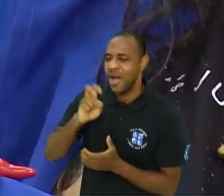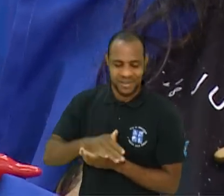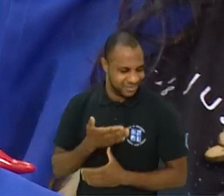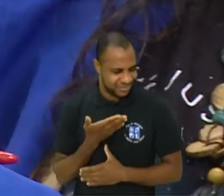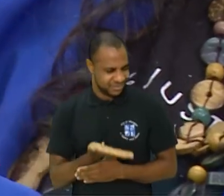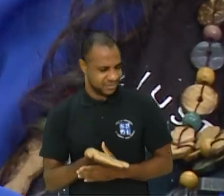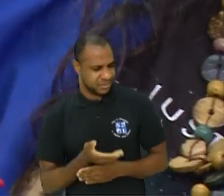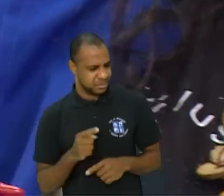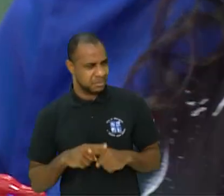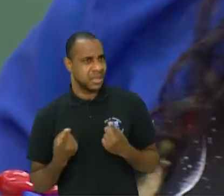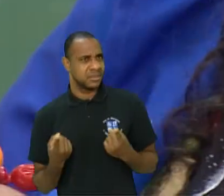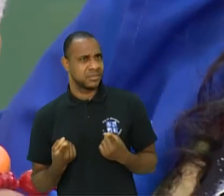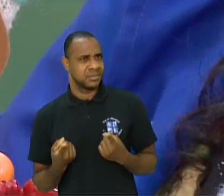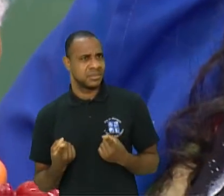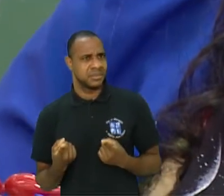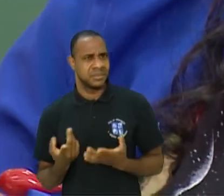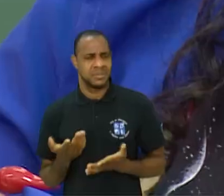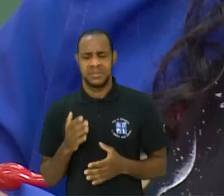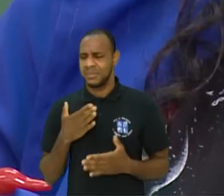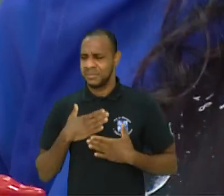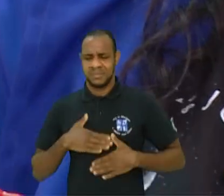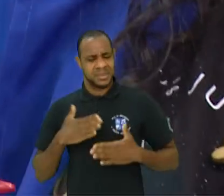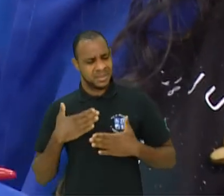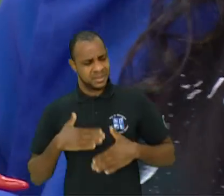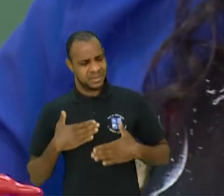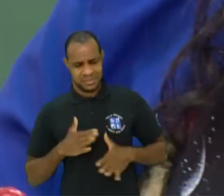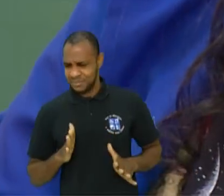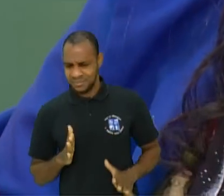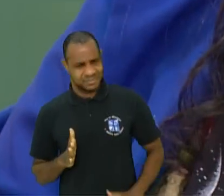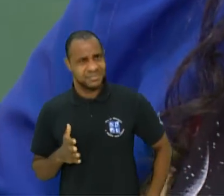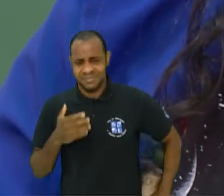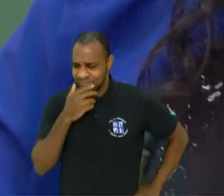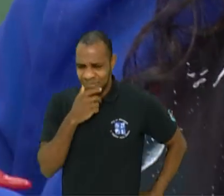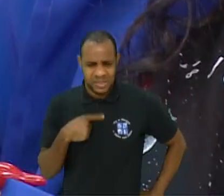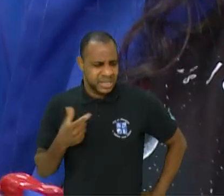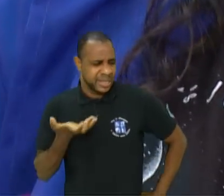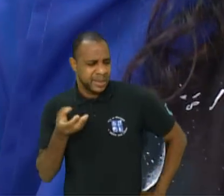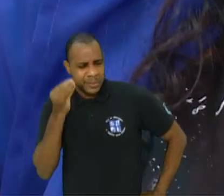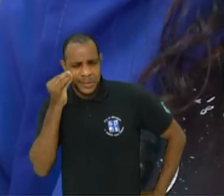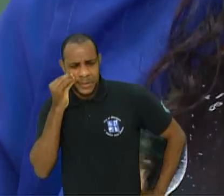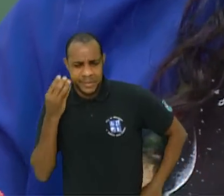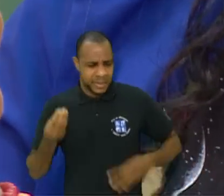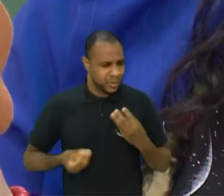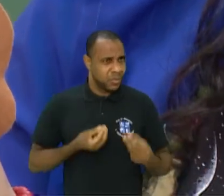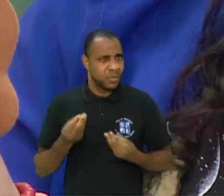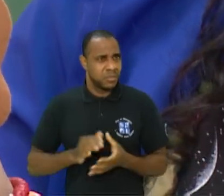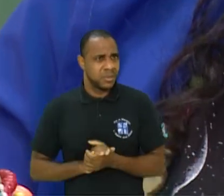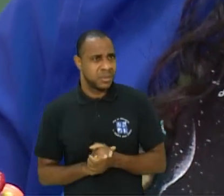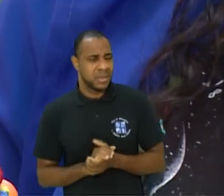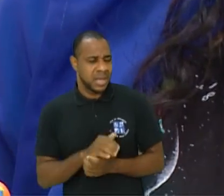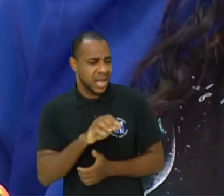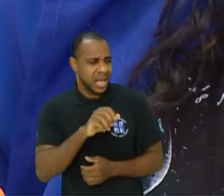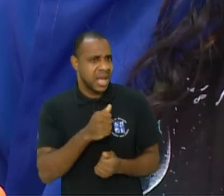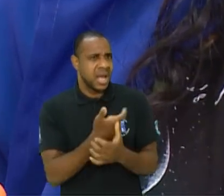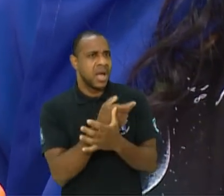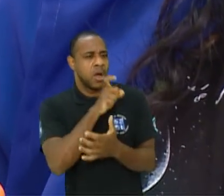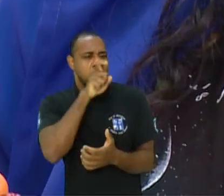Mas, não, vamos dar um jeito nisso. Eu quero testar. Águia.